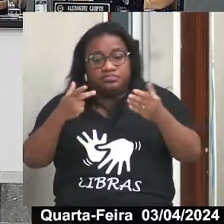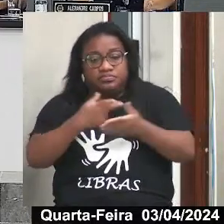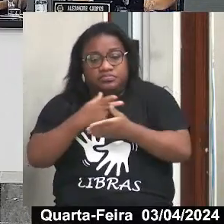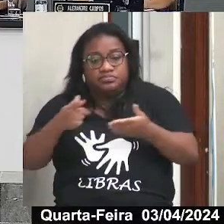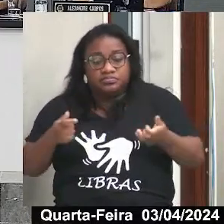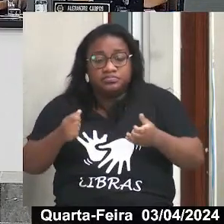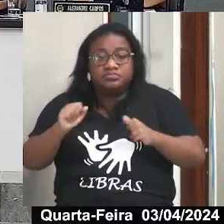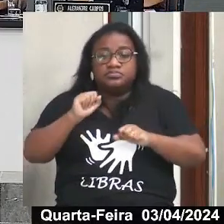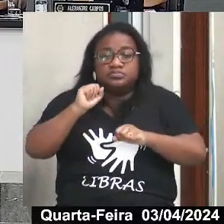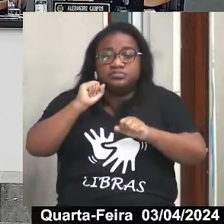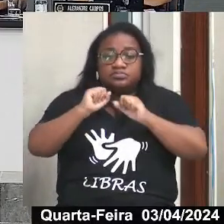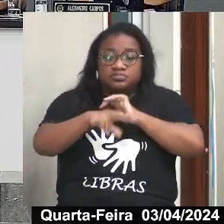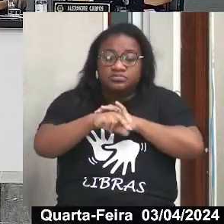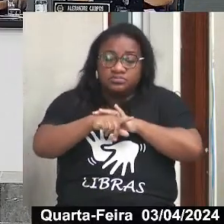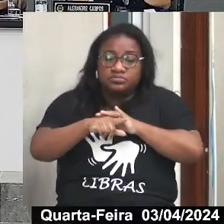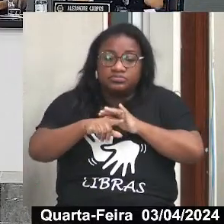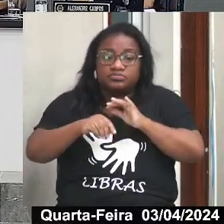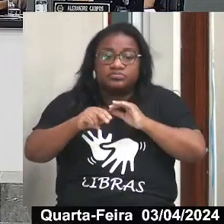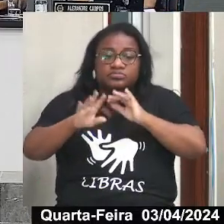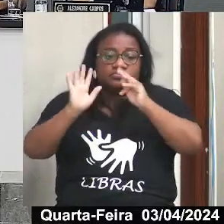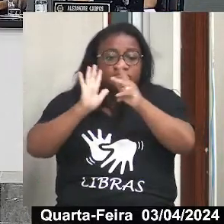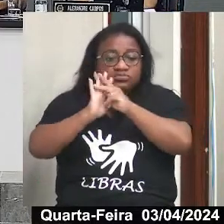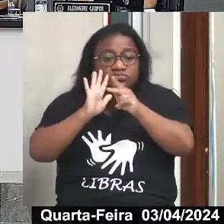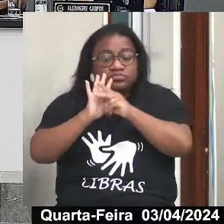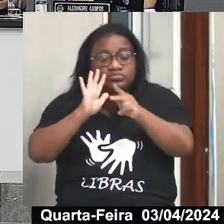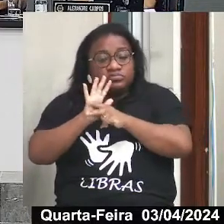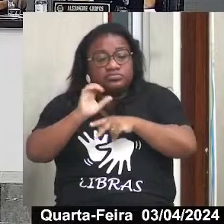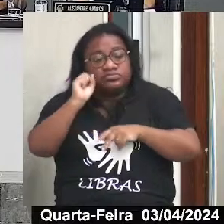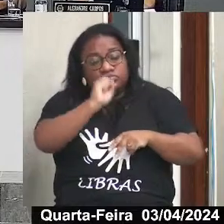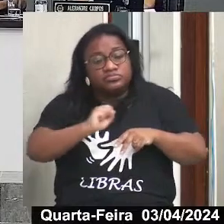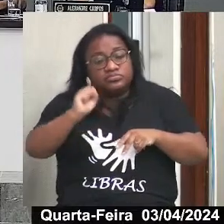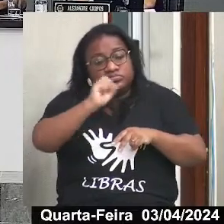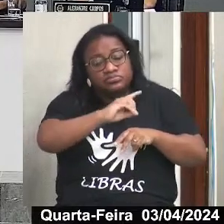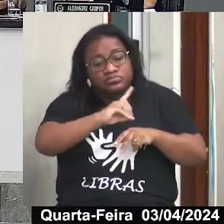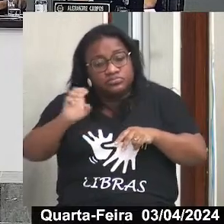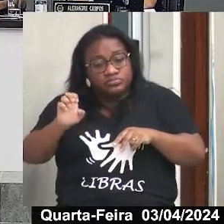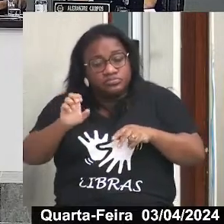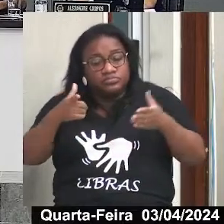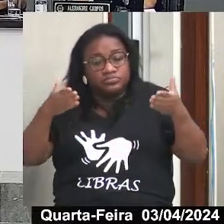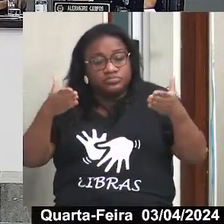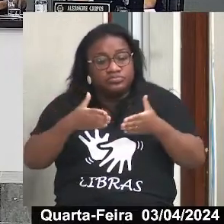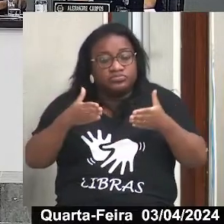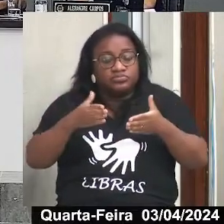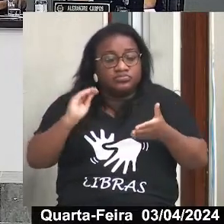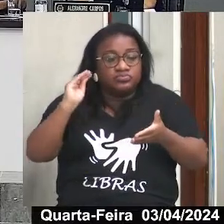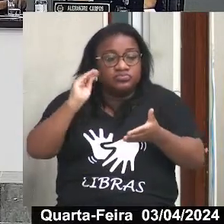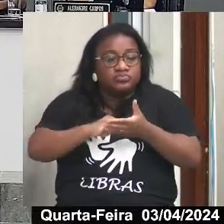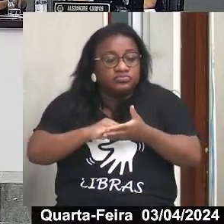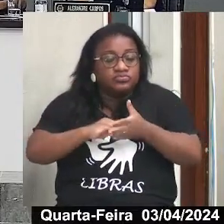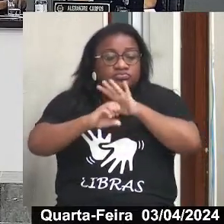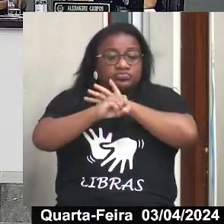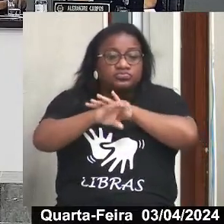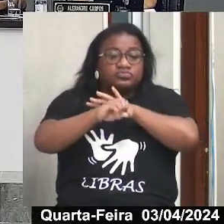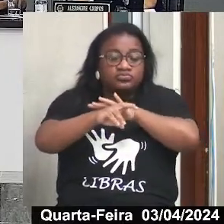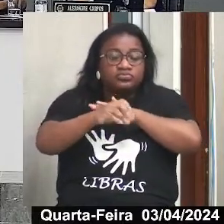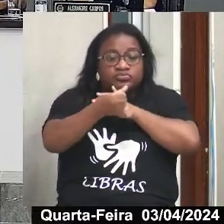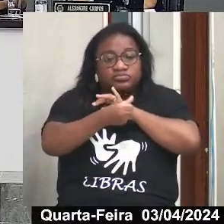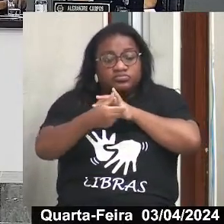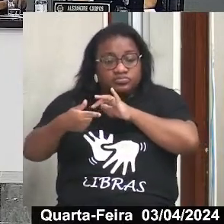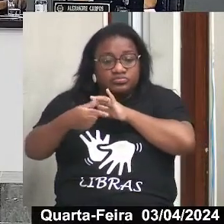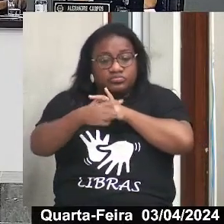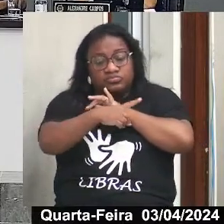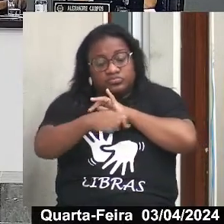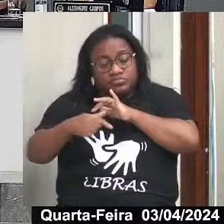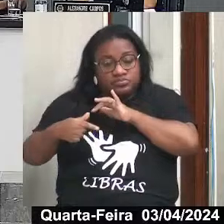chefe do Poder Executivo Municipal que seja efetuado estudo para a regularização fundiária no bairro Santo Eduardo, que abrange a Viela Laura e atravessa a Laura.